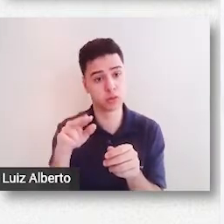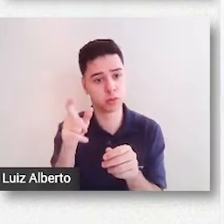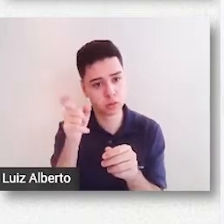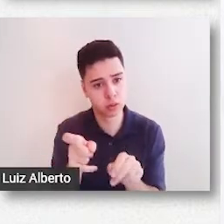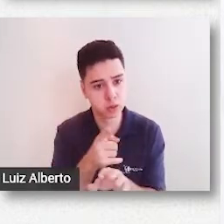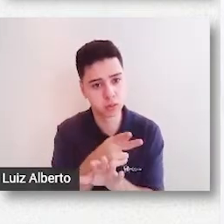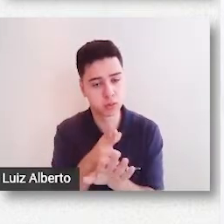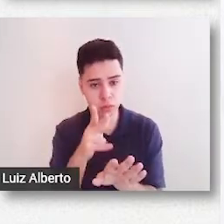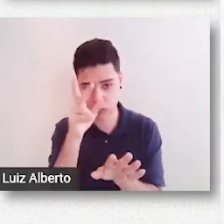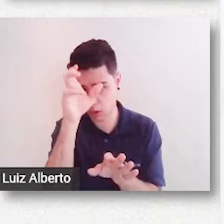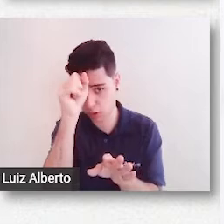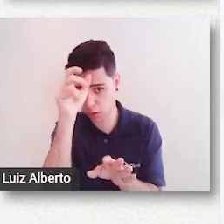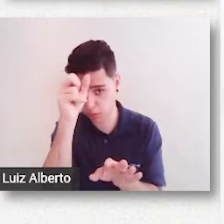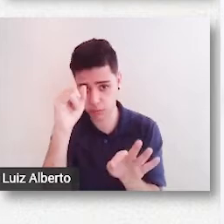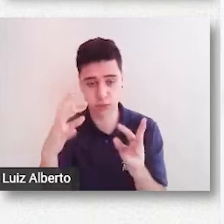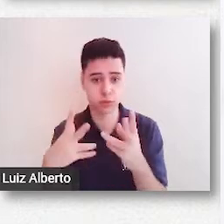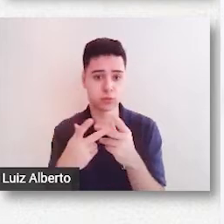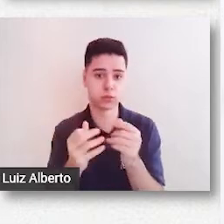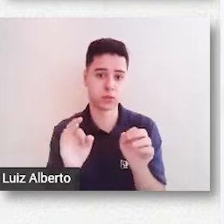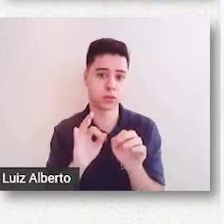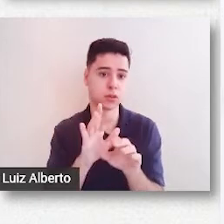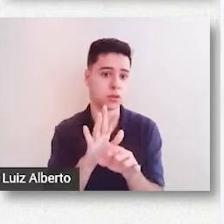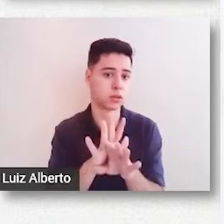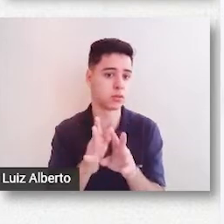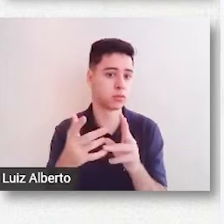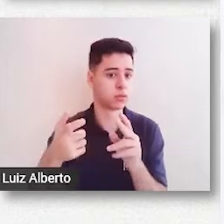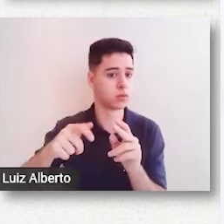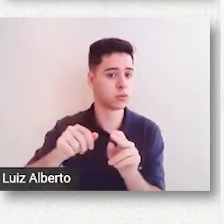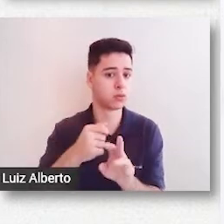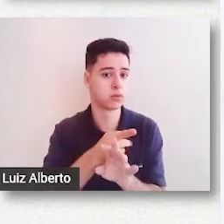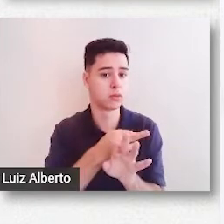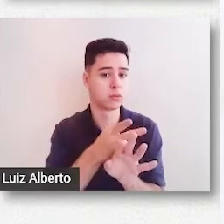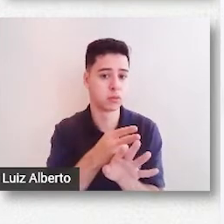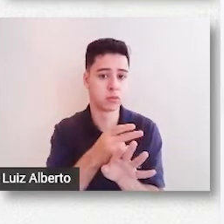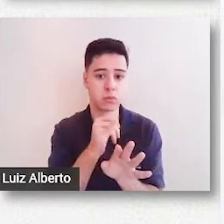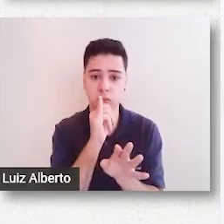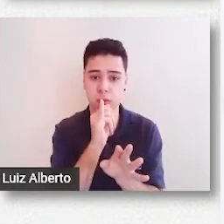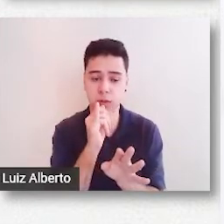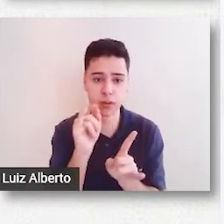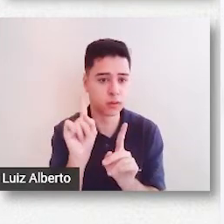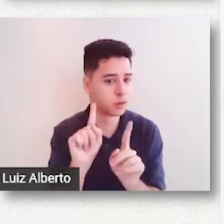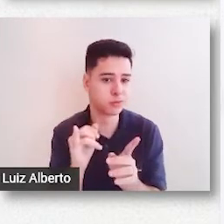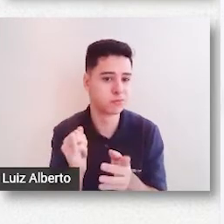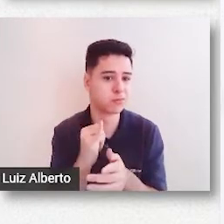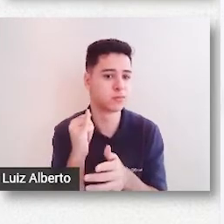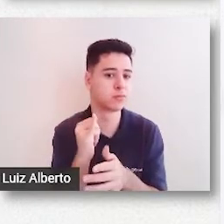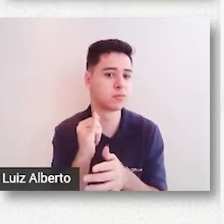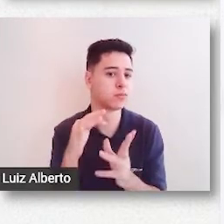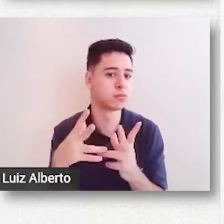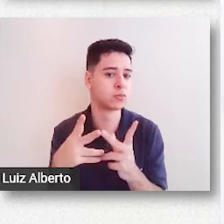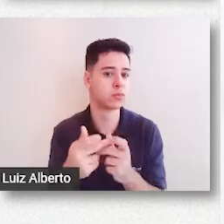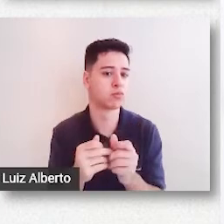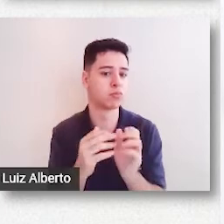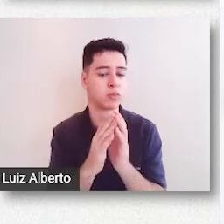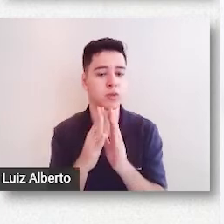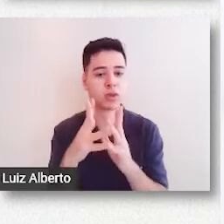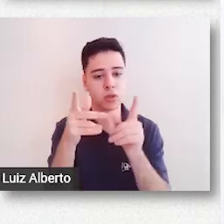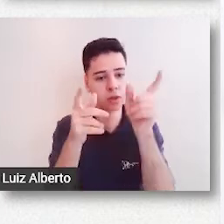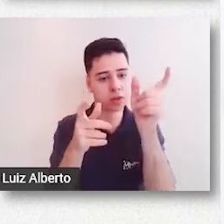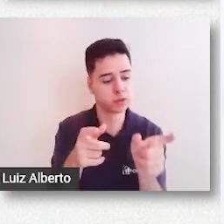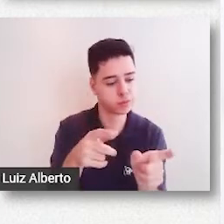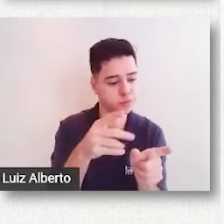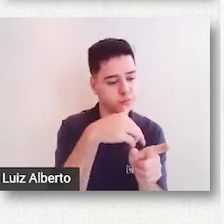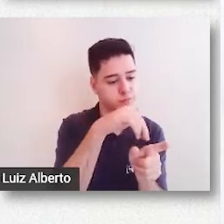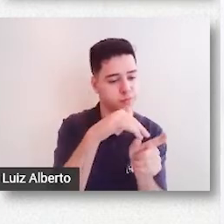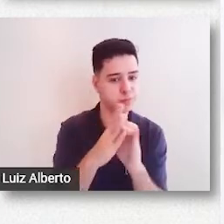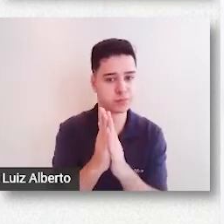seus aprendizes terminavam as outras partes, talvez não tão importantes da imagem, talvez esse planejamento,